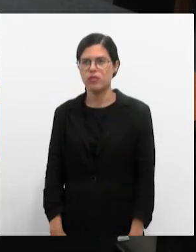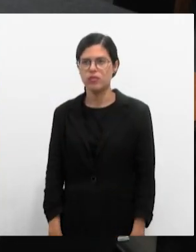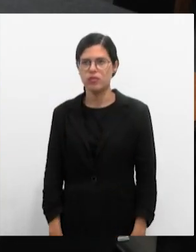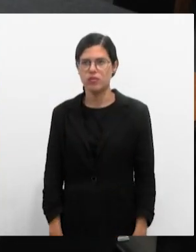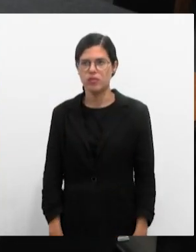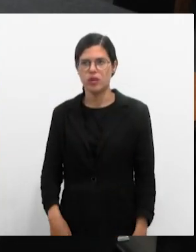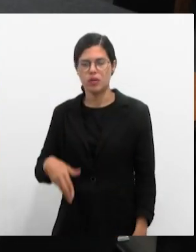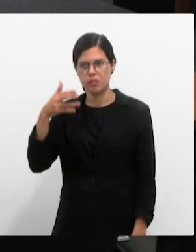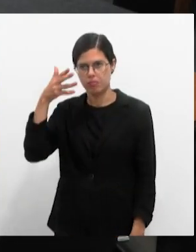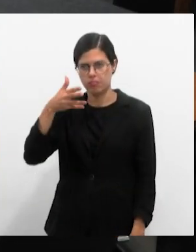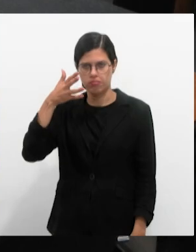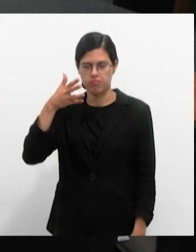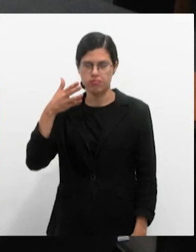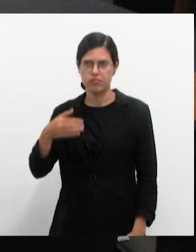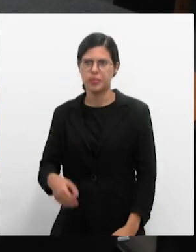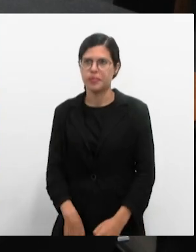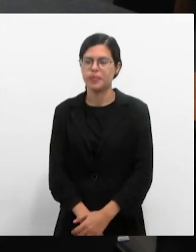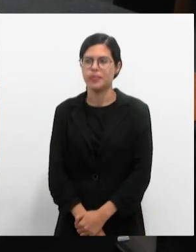o meu discurso.